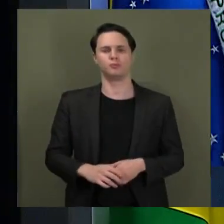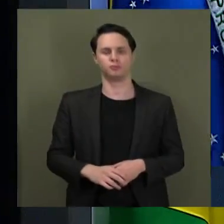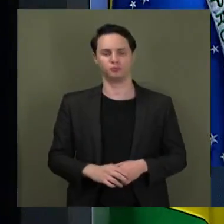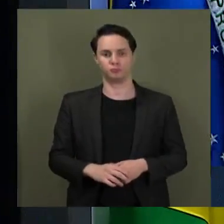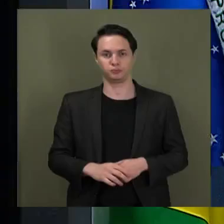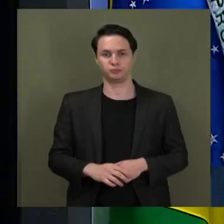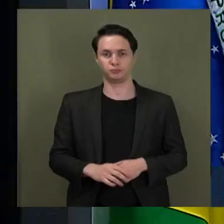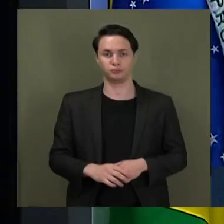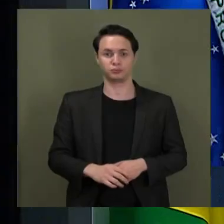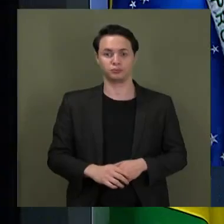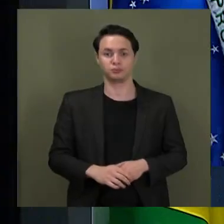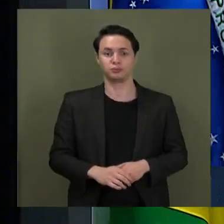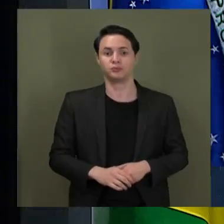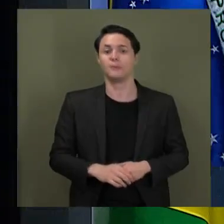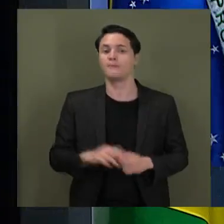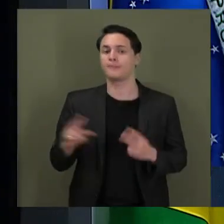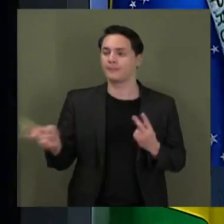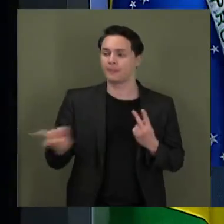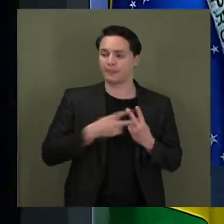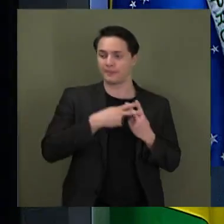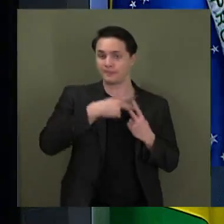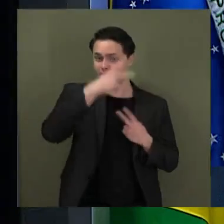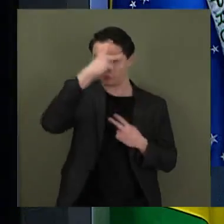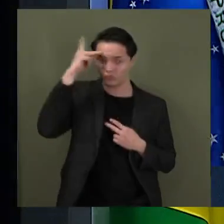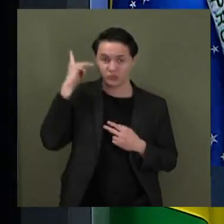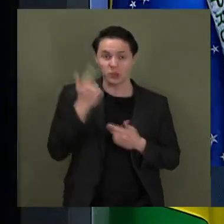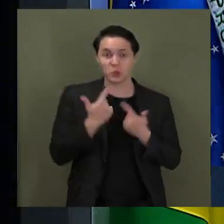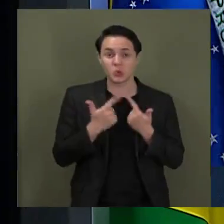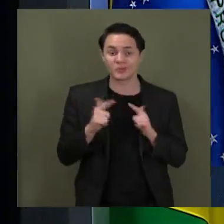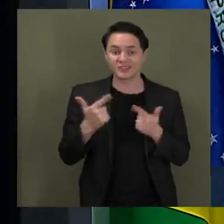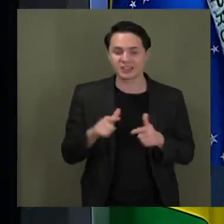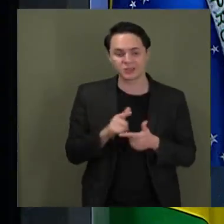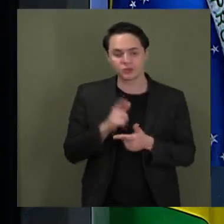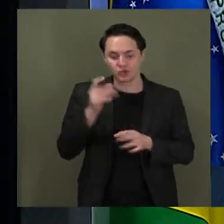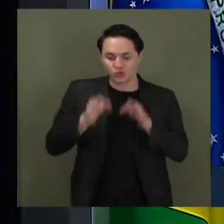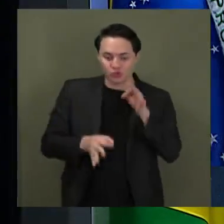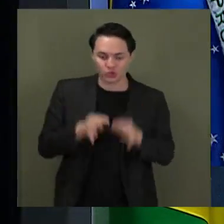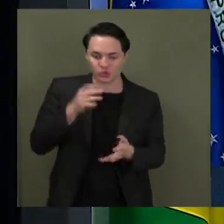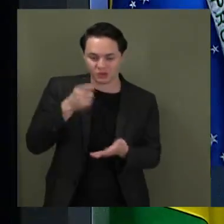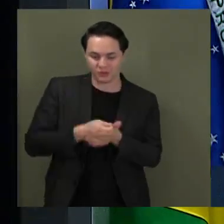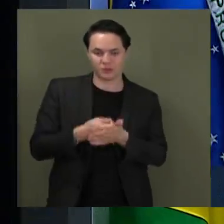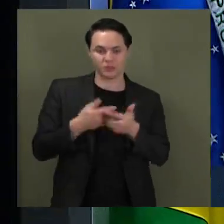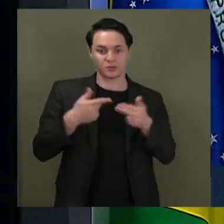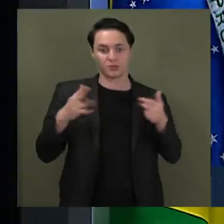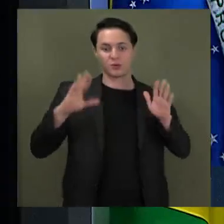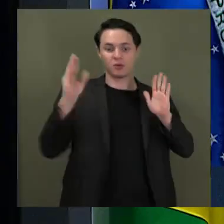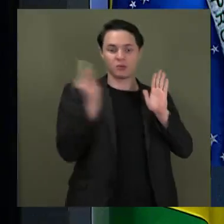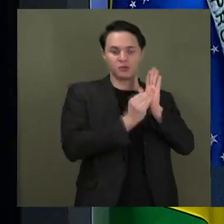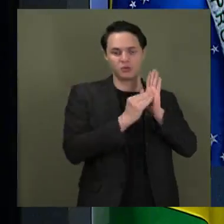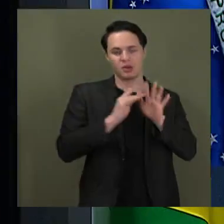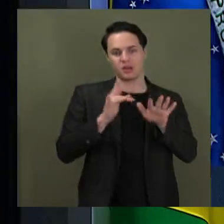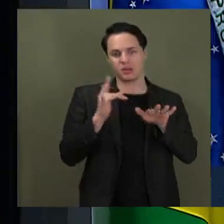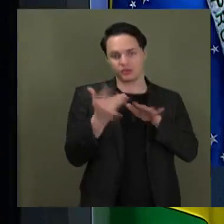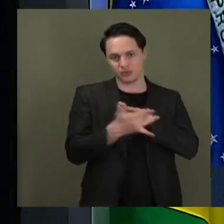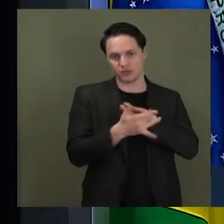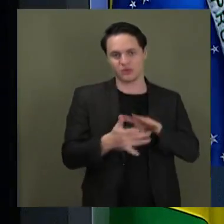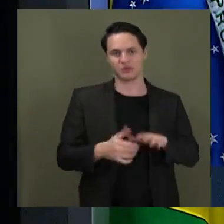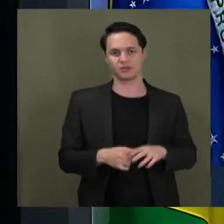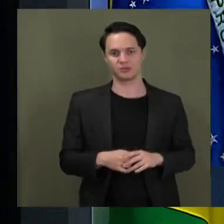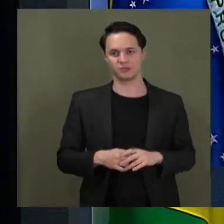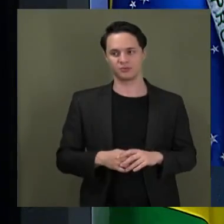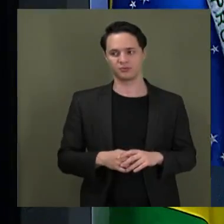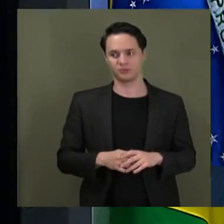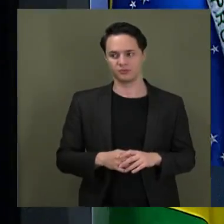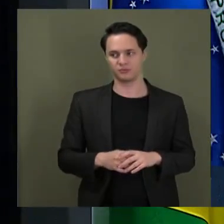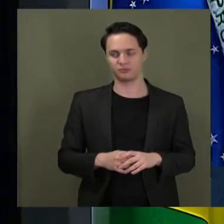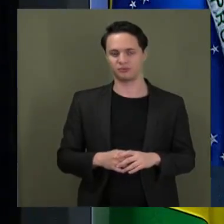Colocou pessoas na prisão sem julgamento por coisas que postaram nas redes sociais.